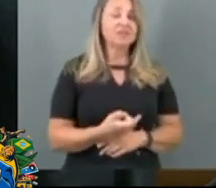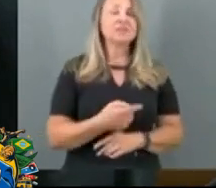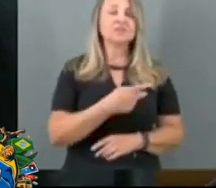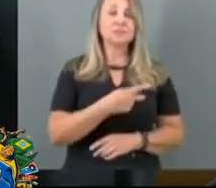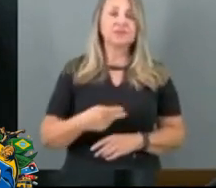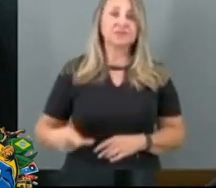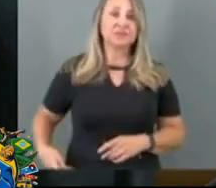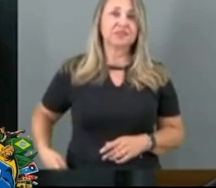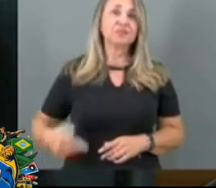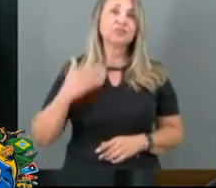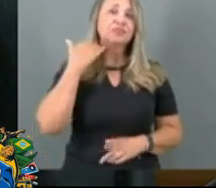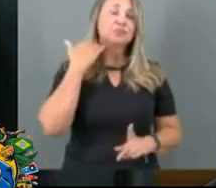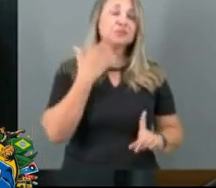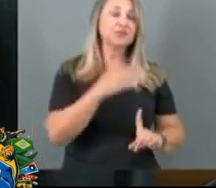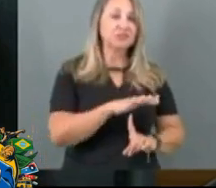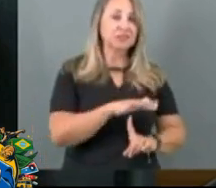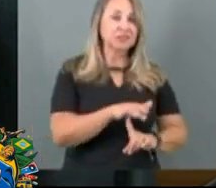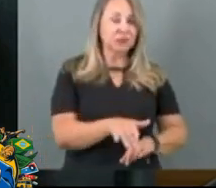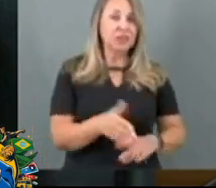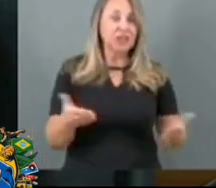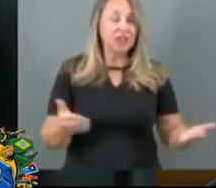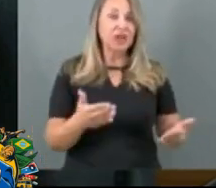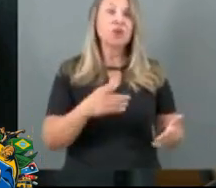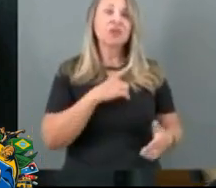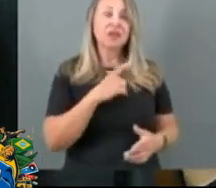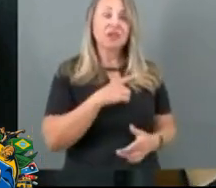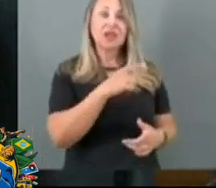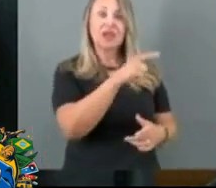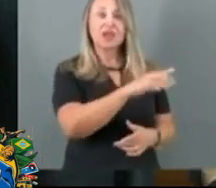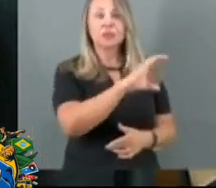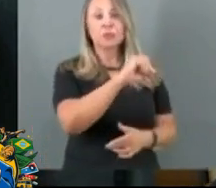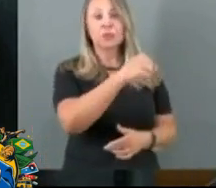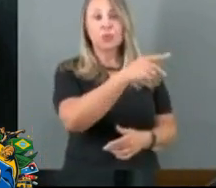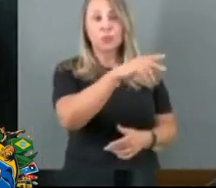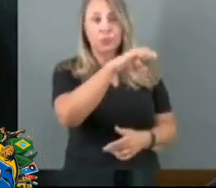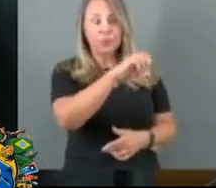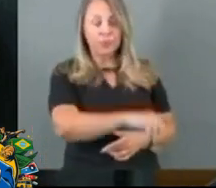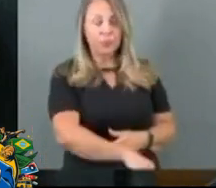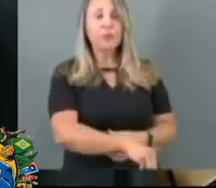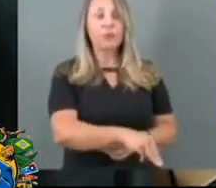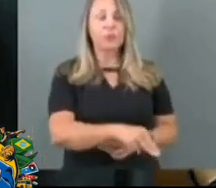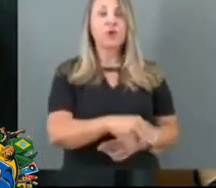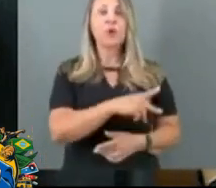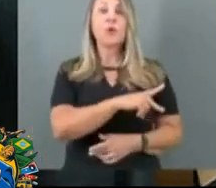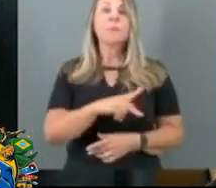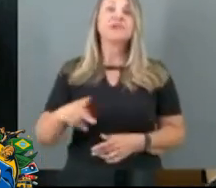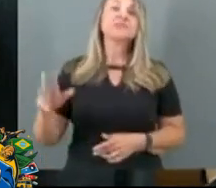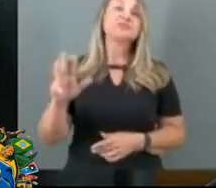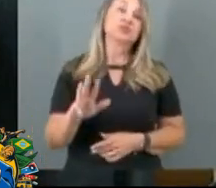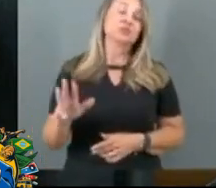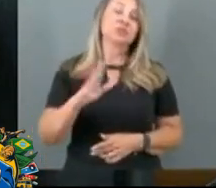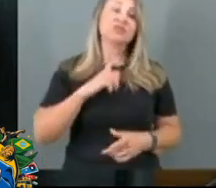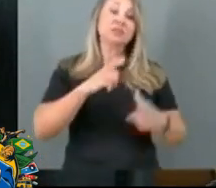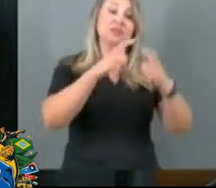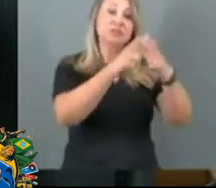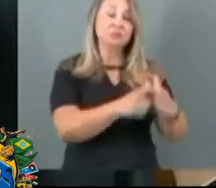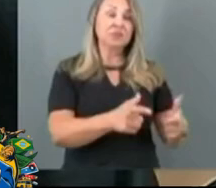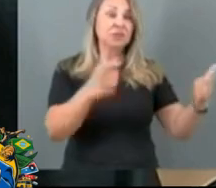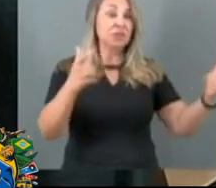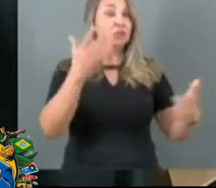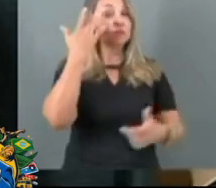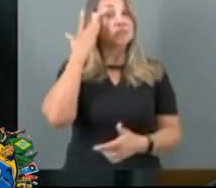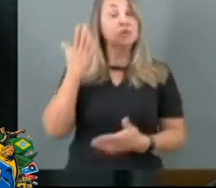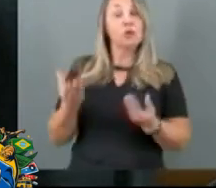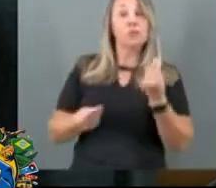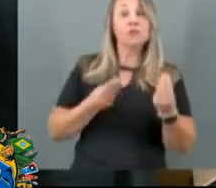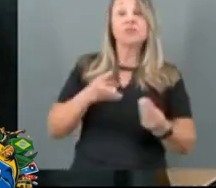o Copom, o Lula terá a maioria lá na indicação do Copom. E eu não sei como é que o senhor vai lidar com as